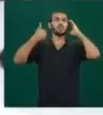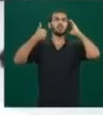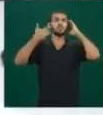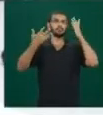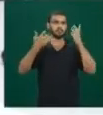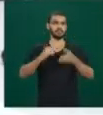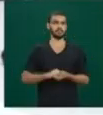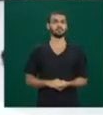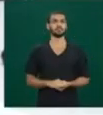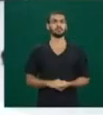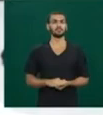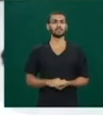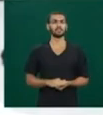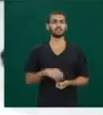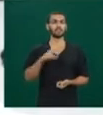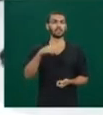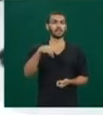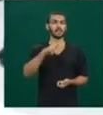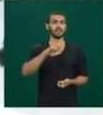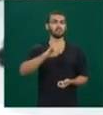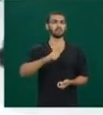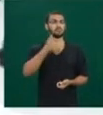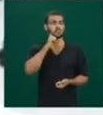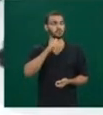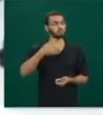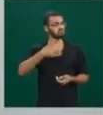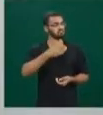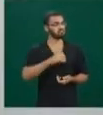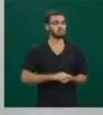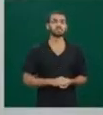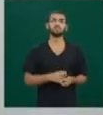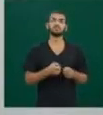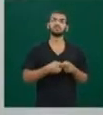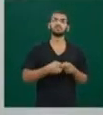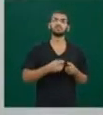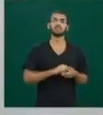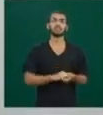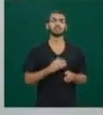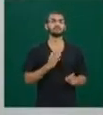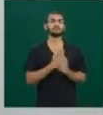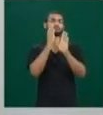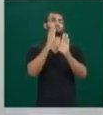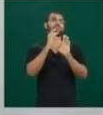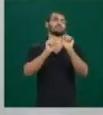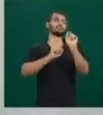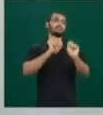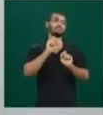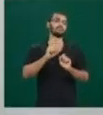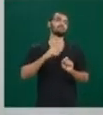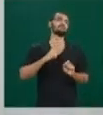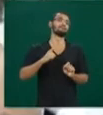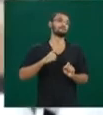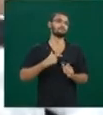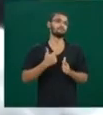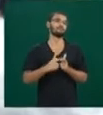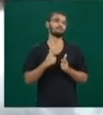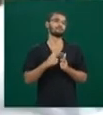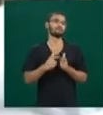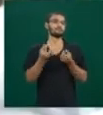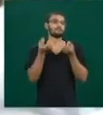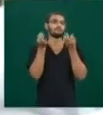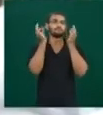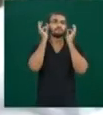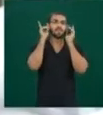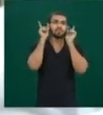fone. Nara foi fazer exames admissionais para o novo emprego. Foi quando descobriu que estava com uma perda auditiva grande. Sabe o